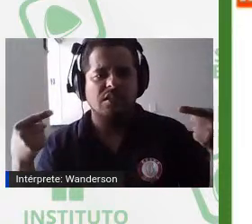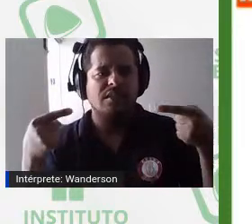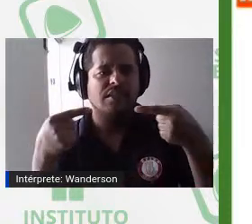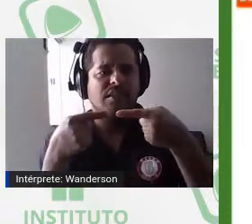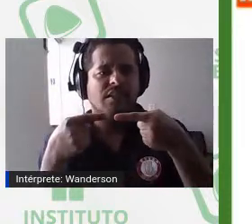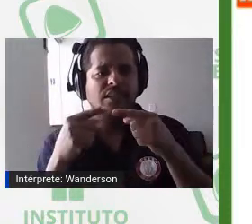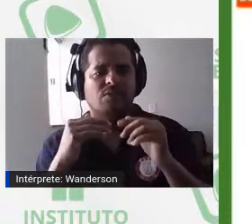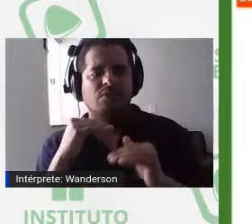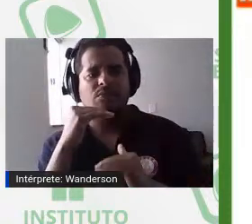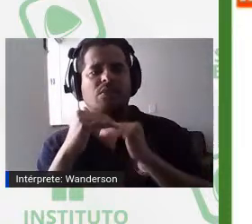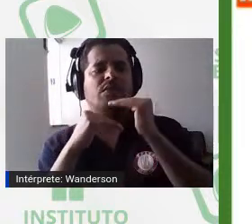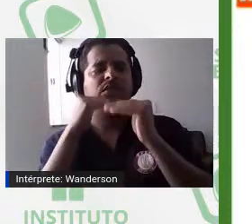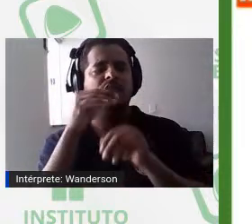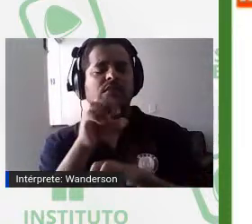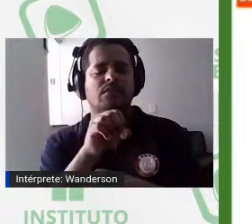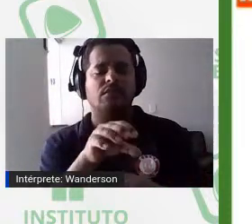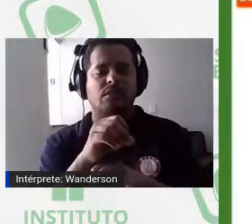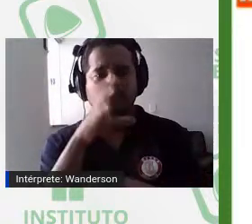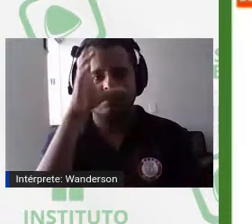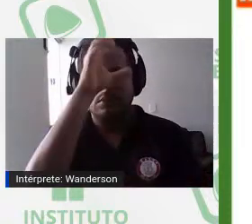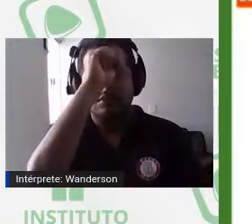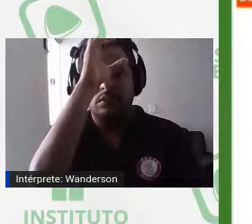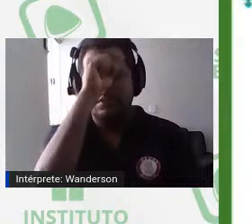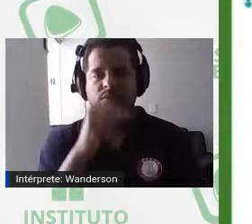de ensino-aprendizagem.